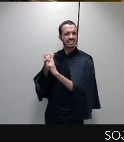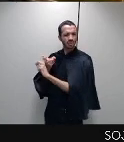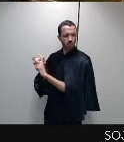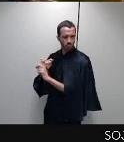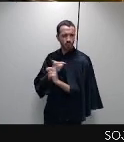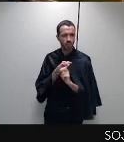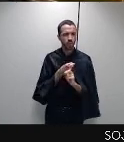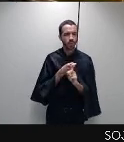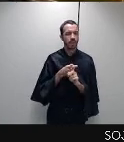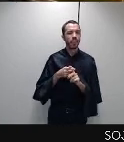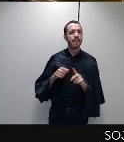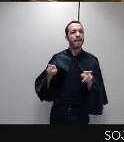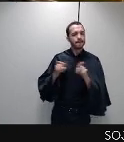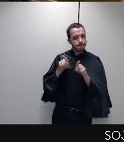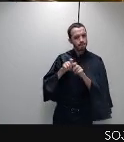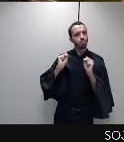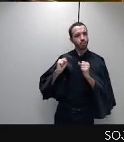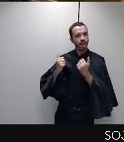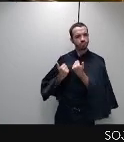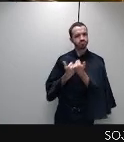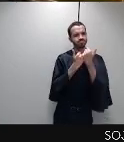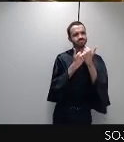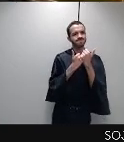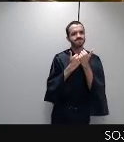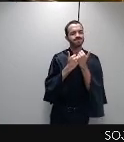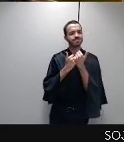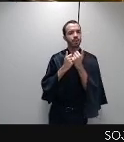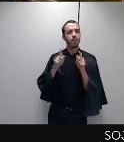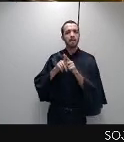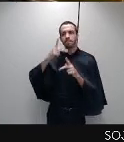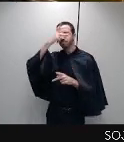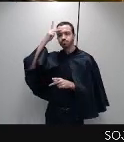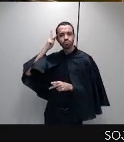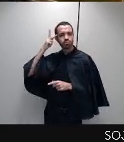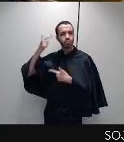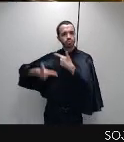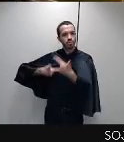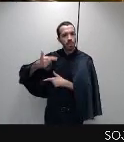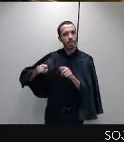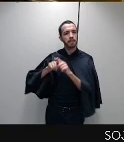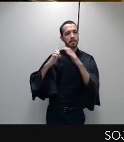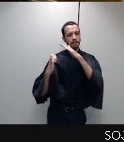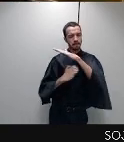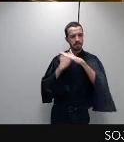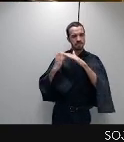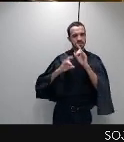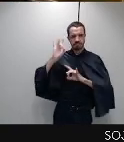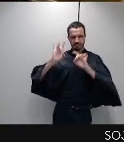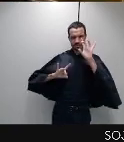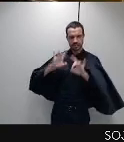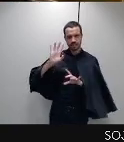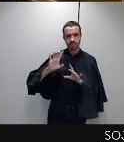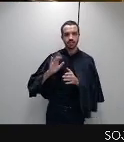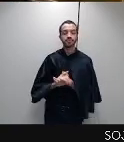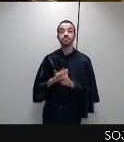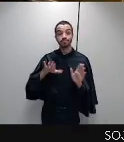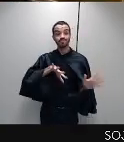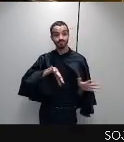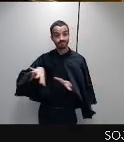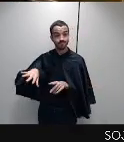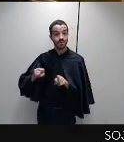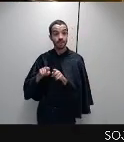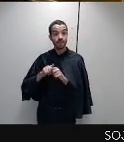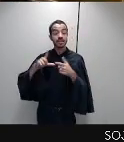contar com o que profissionais ou empresas especializadas prossigo proativo